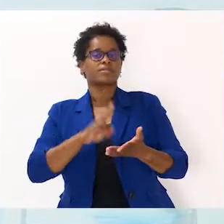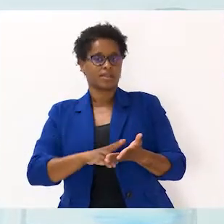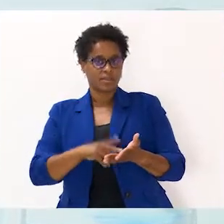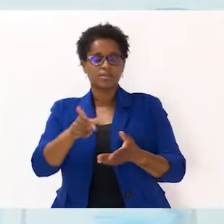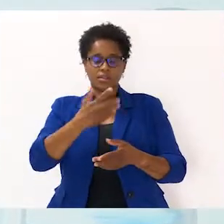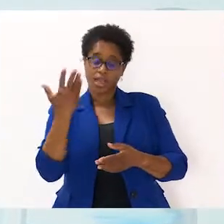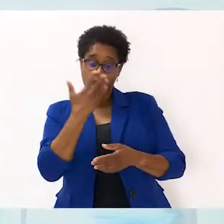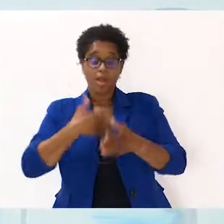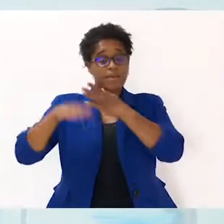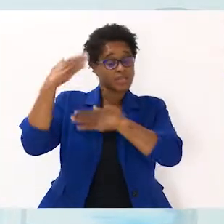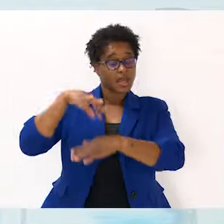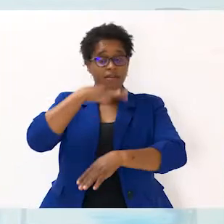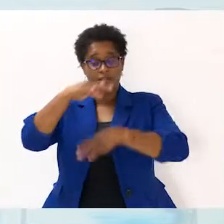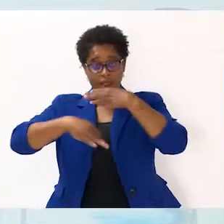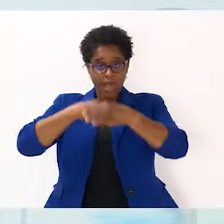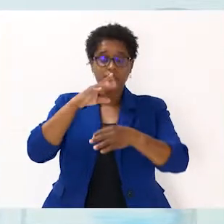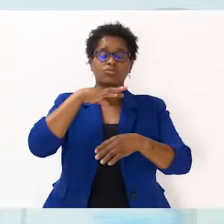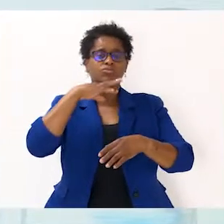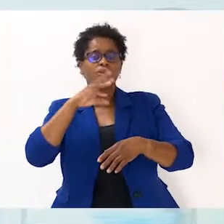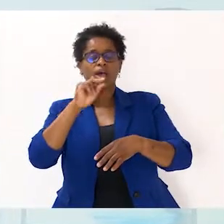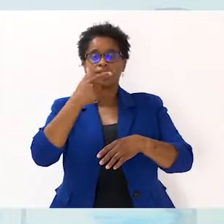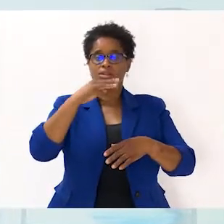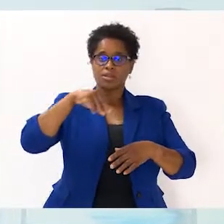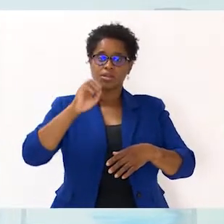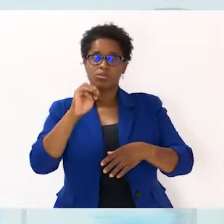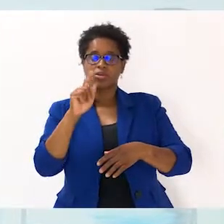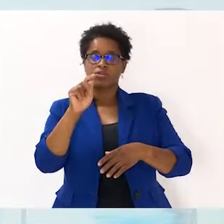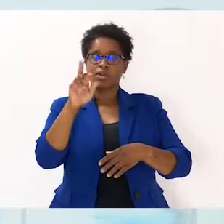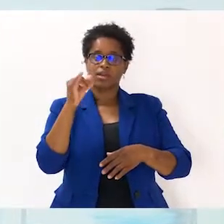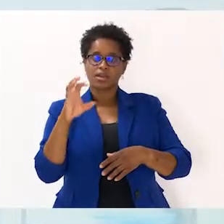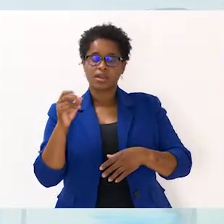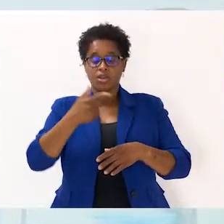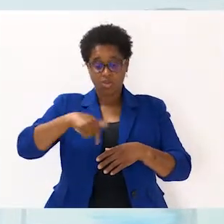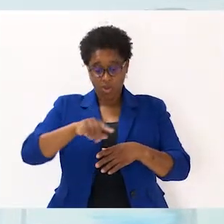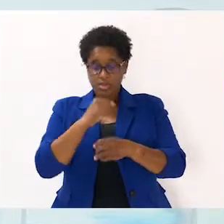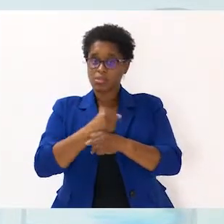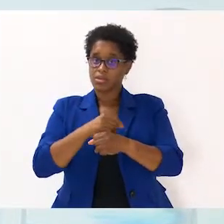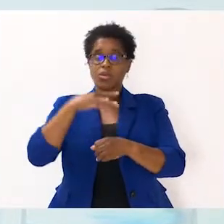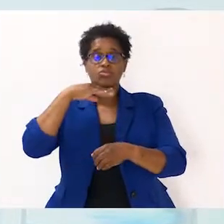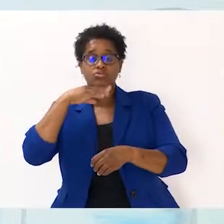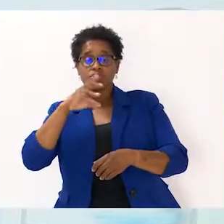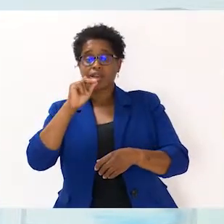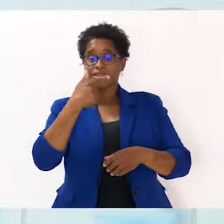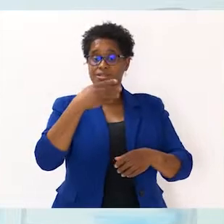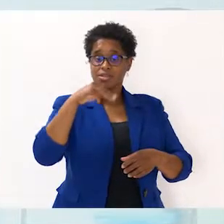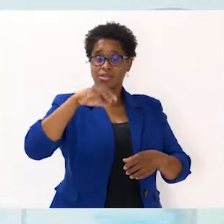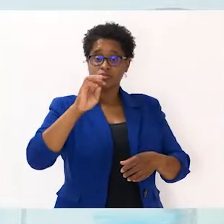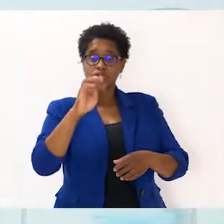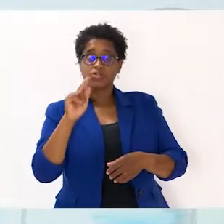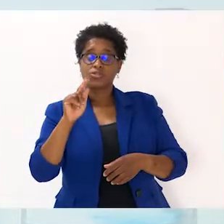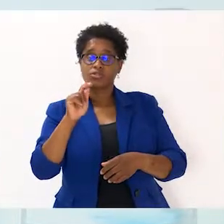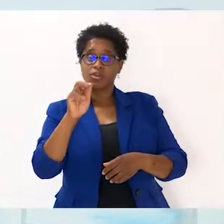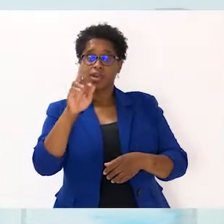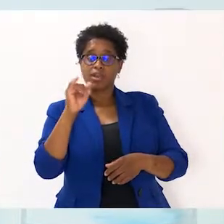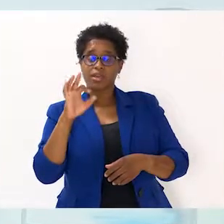Exatamente, na aula passada nós falamos sobre a poluição atmosférica. Nós vimos que a poluição atmosférica pode ter